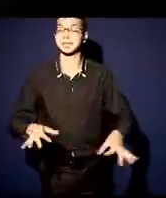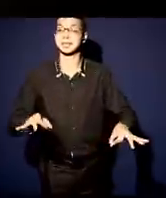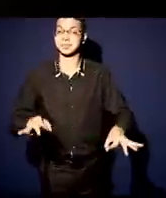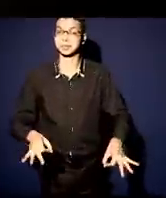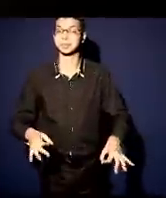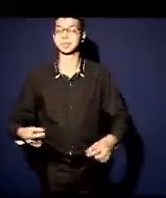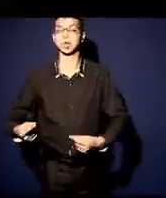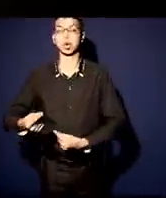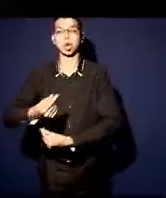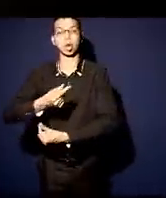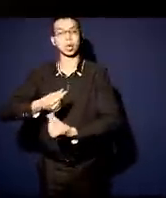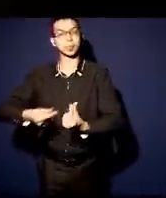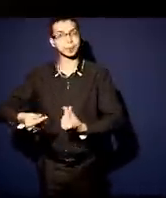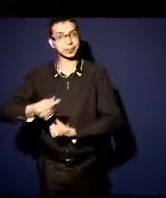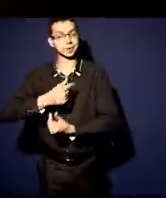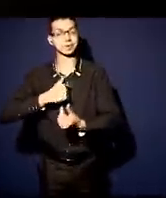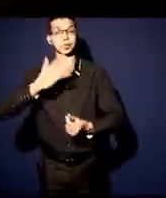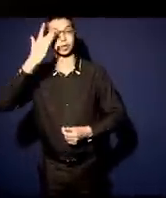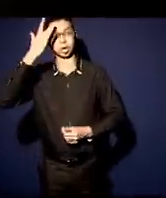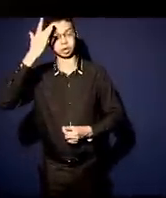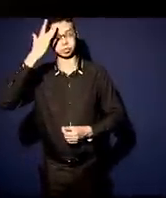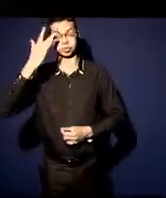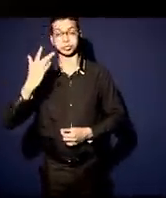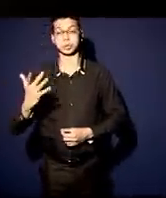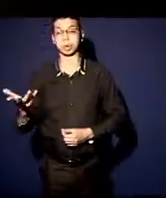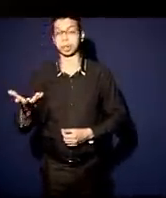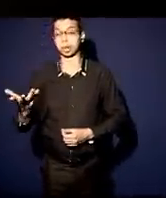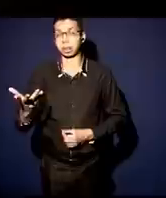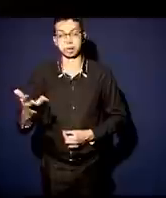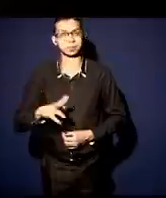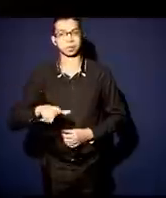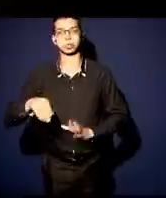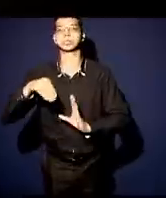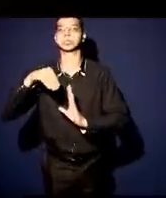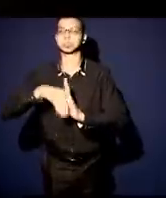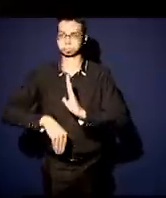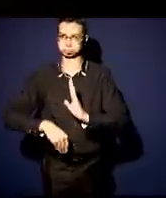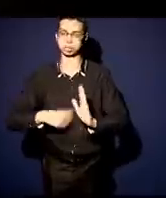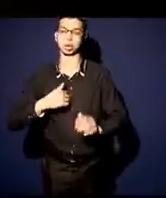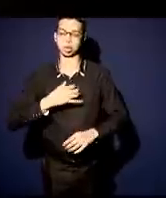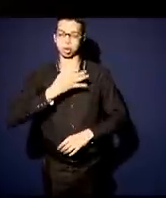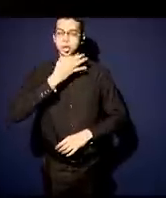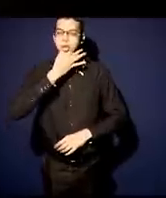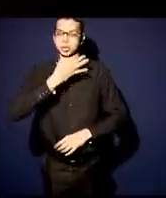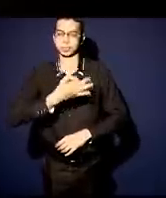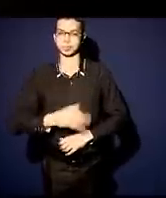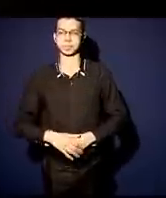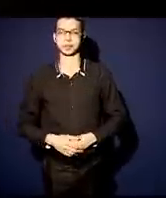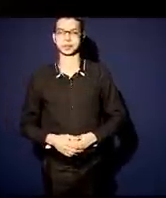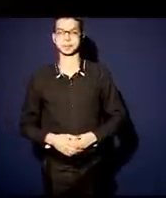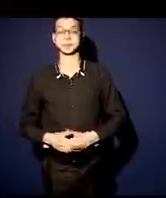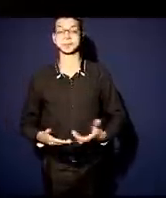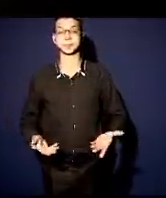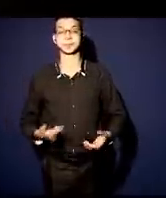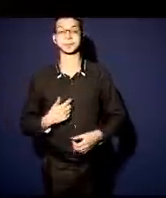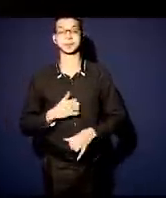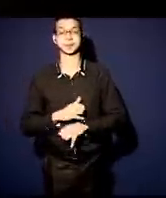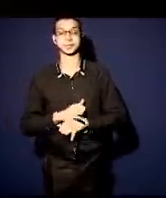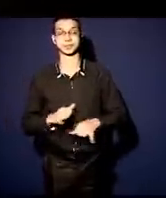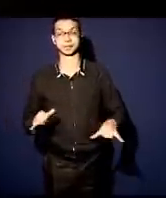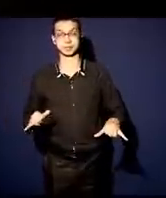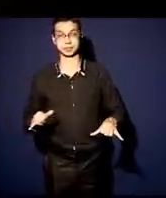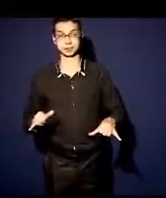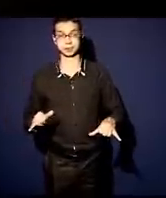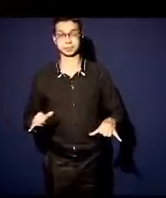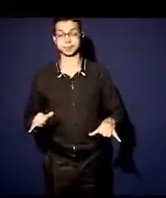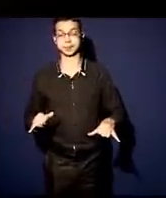desacelerar, na minha visão. Então, eu diria que os lucros não vão se manter nos patamares que